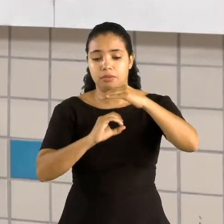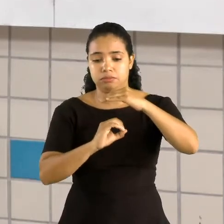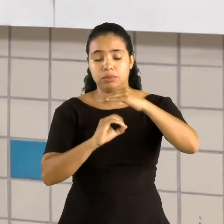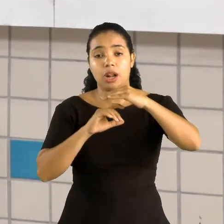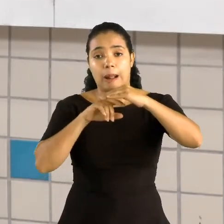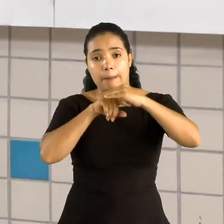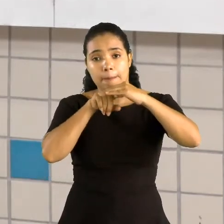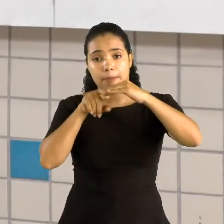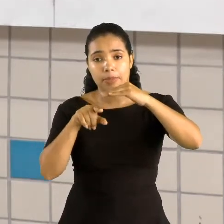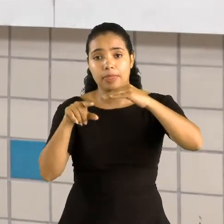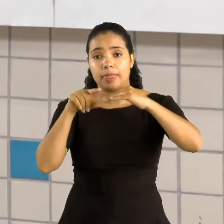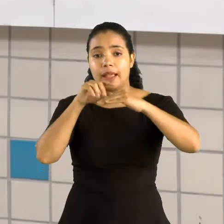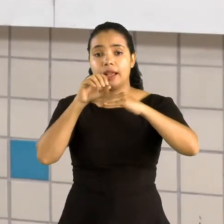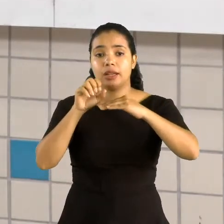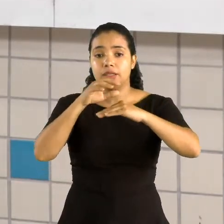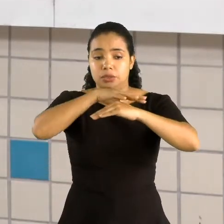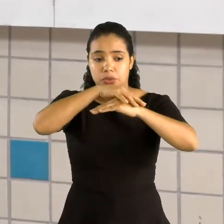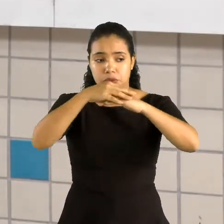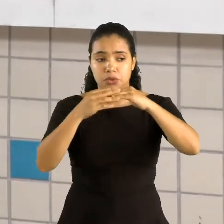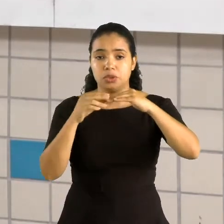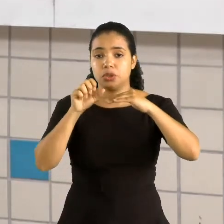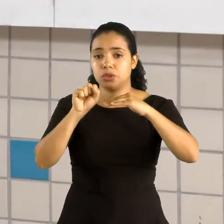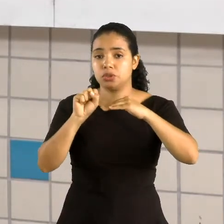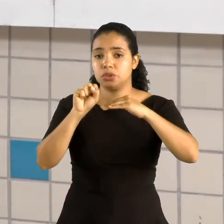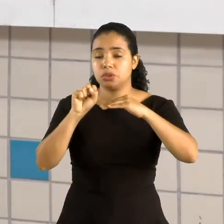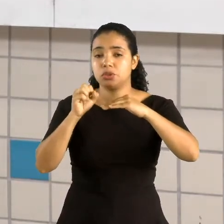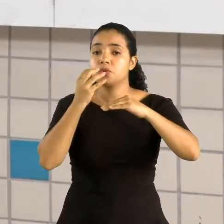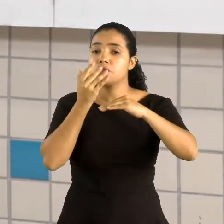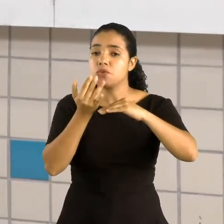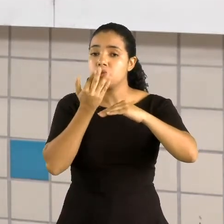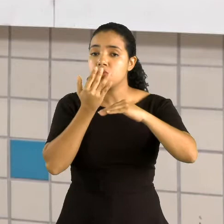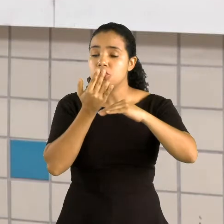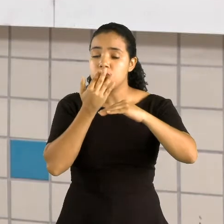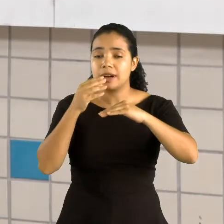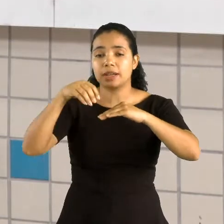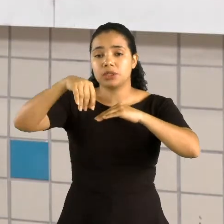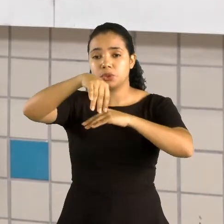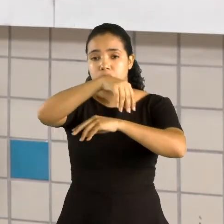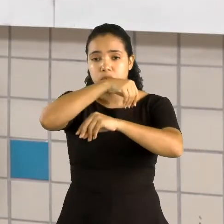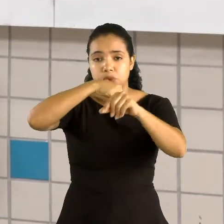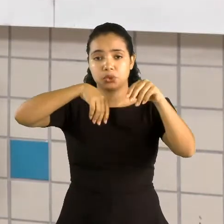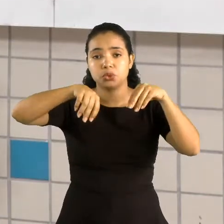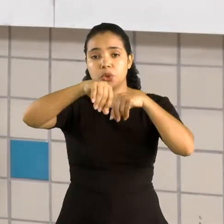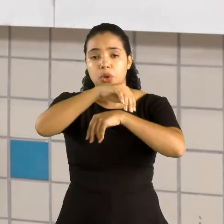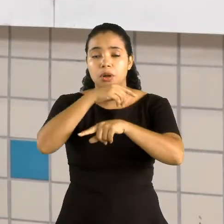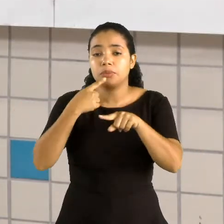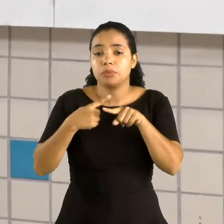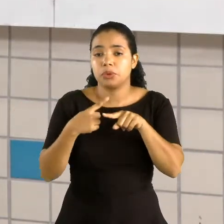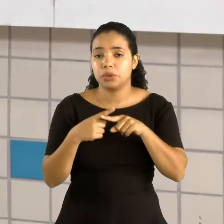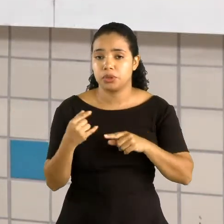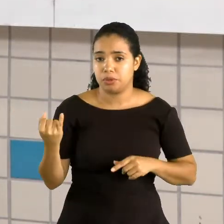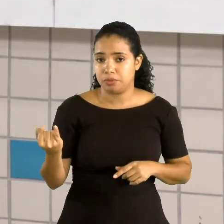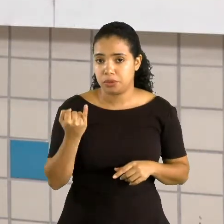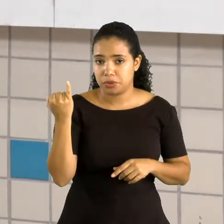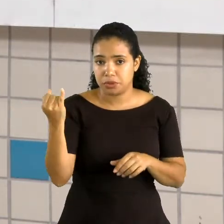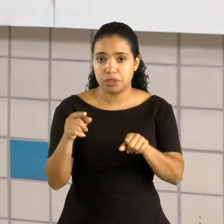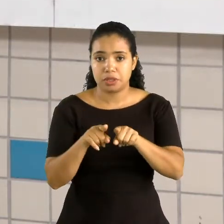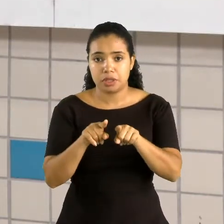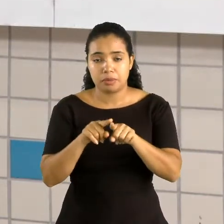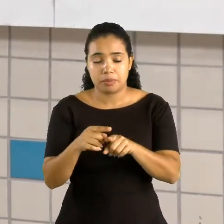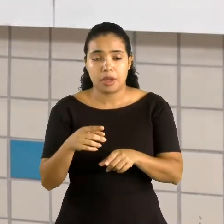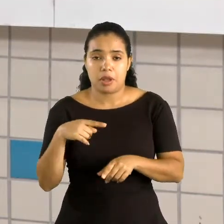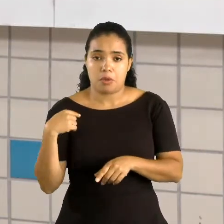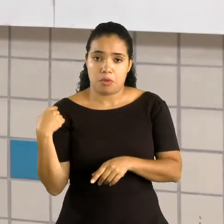superficial, que é o nosso solo, que é a coloração do nosso solo e o porquê que ele é tão importante para a gente e também para os seres vivos,